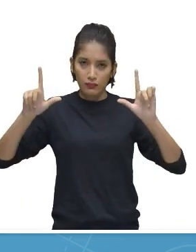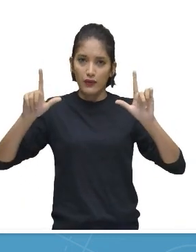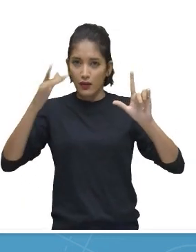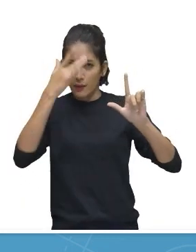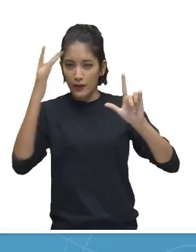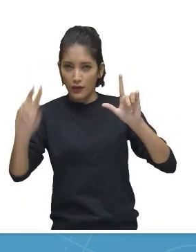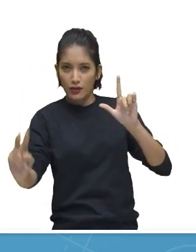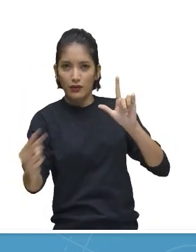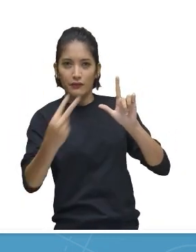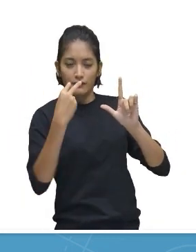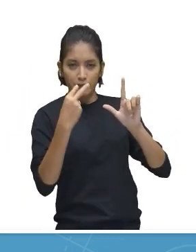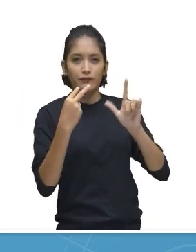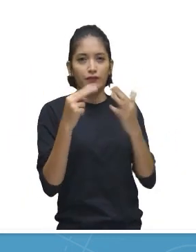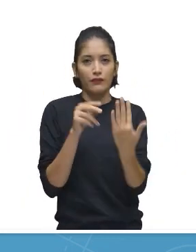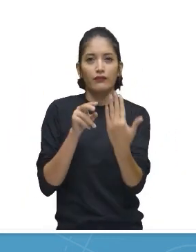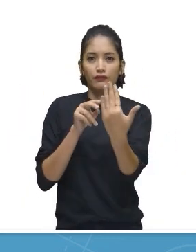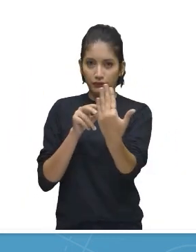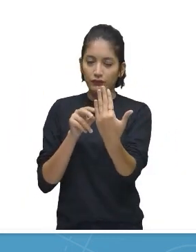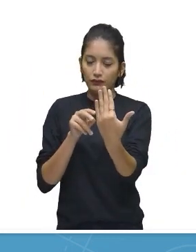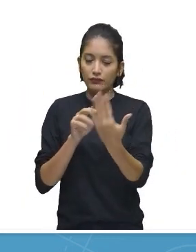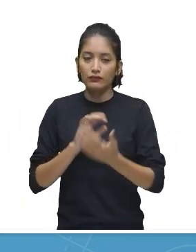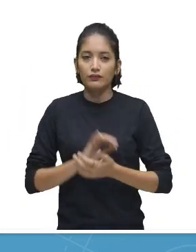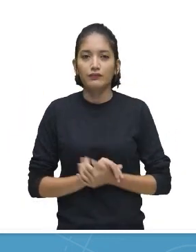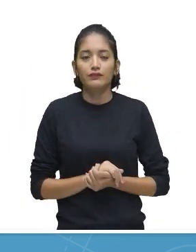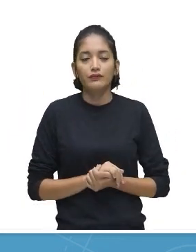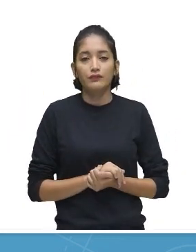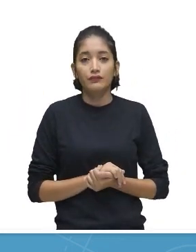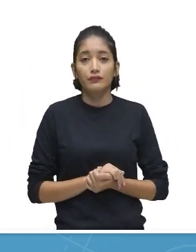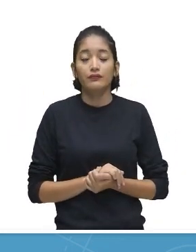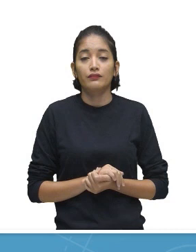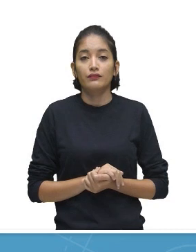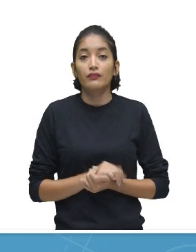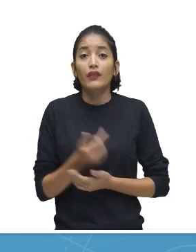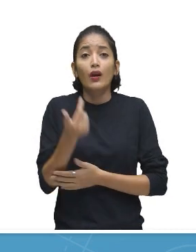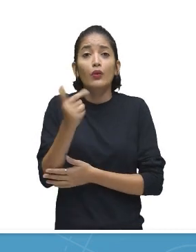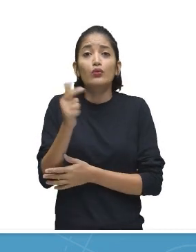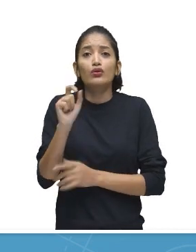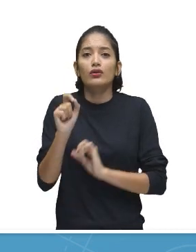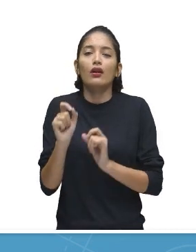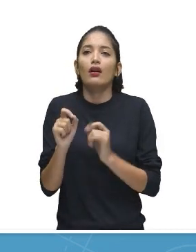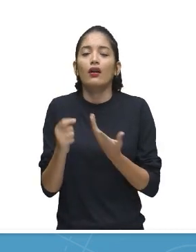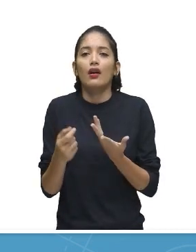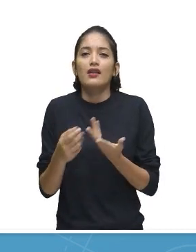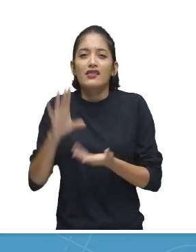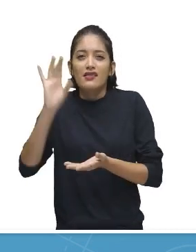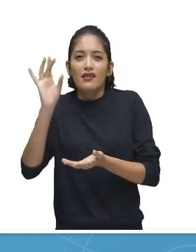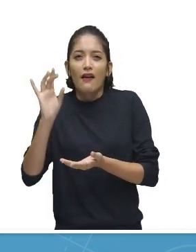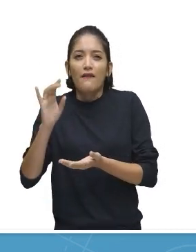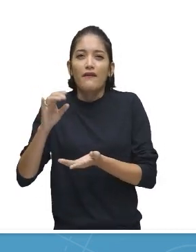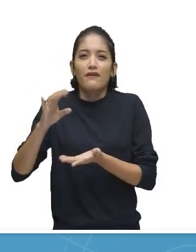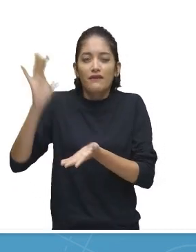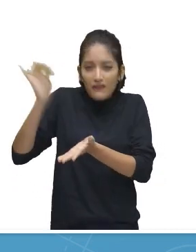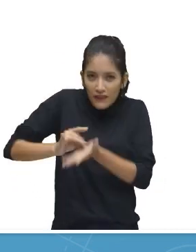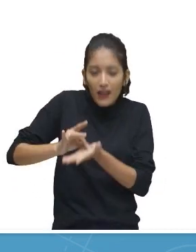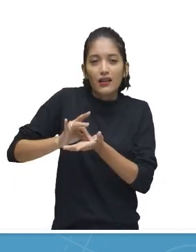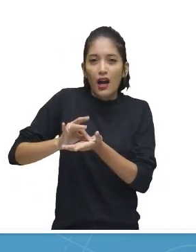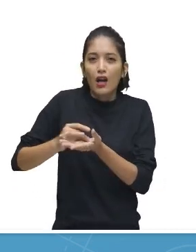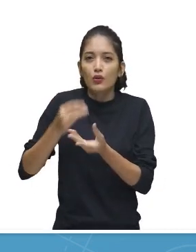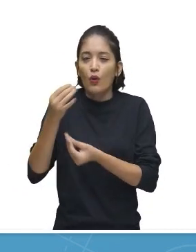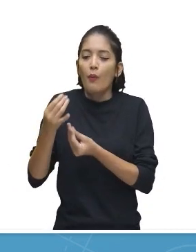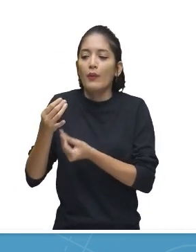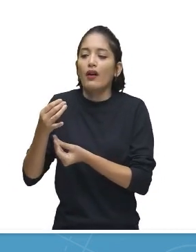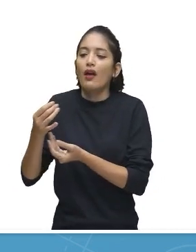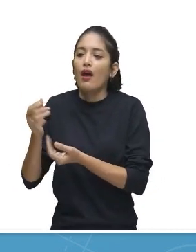Na verdade, essa atitude de decompor os objetos não tinha nenhum compromisso de fidelidade com a aparência real das